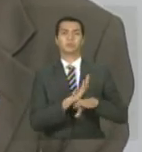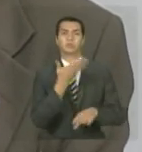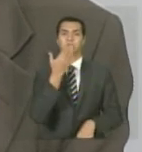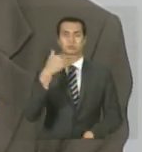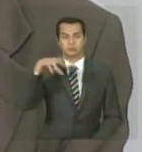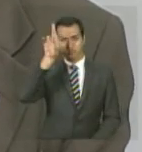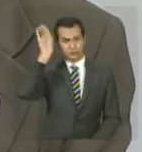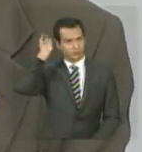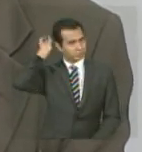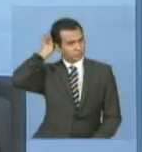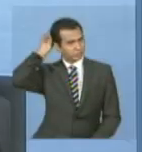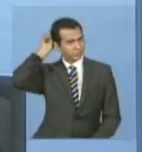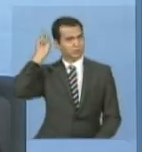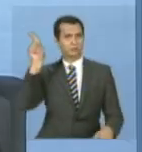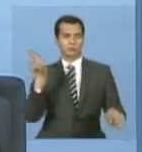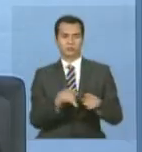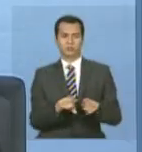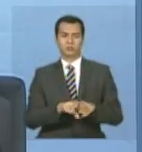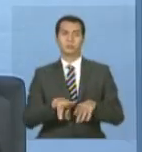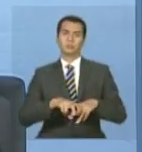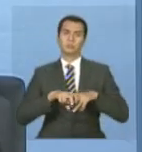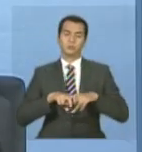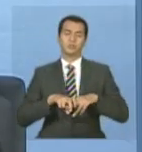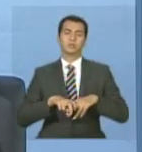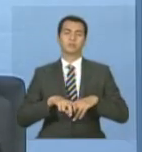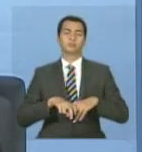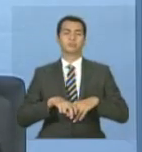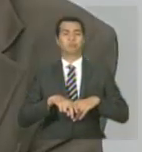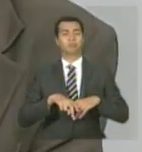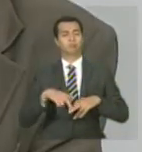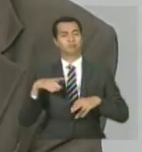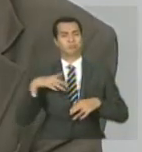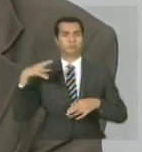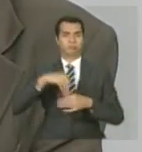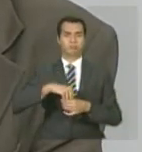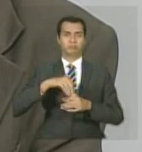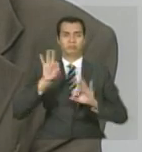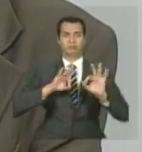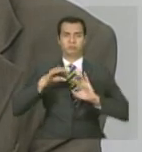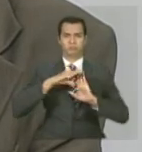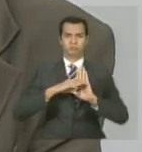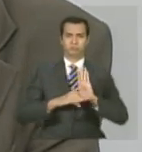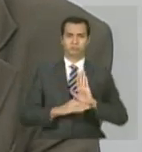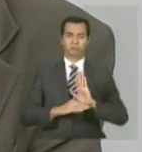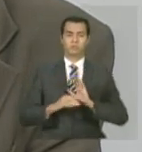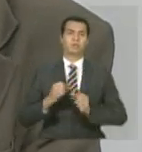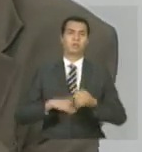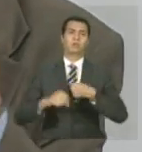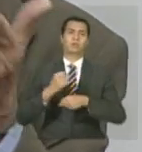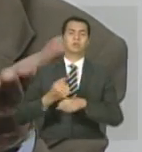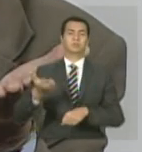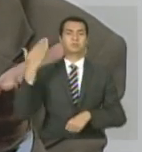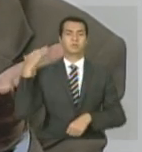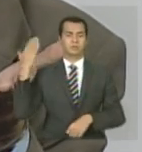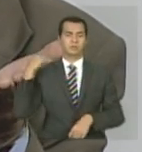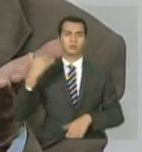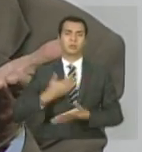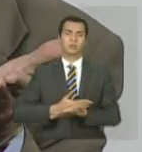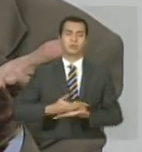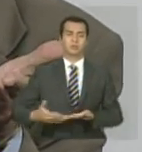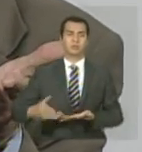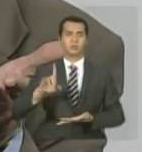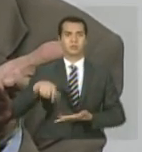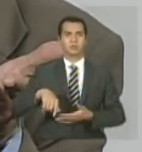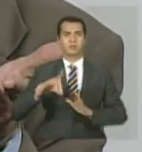também essas ações estão no plano. Esse plano, ele que começou esse trabalho no ano passado, né, logo após o